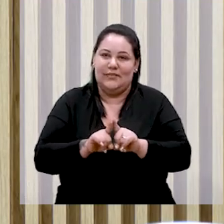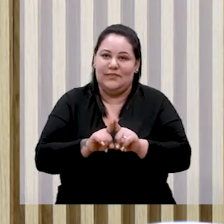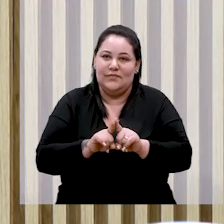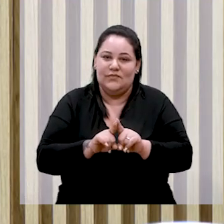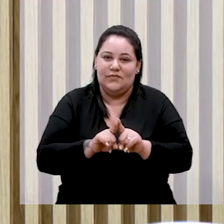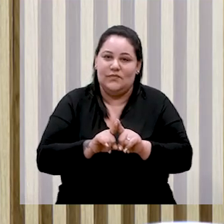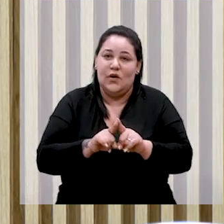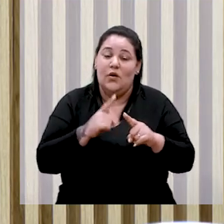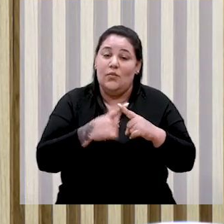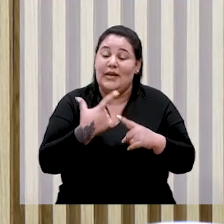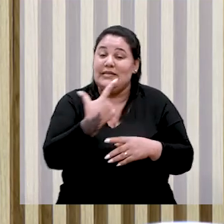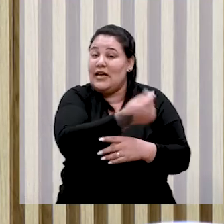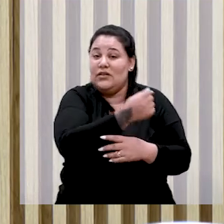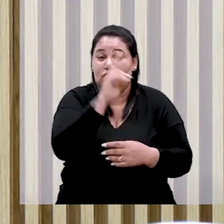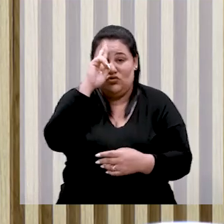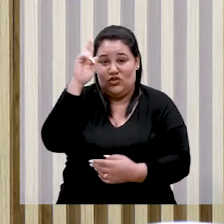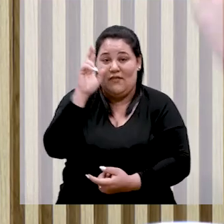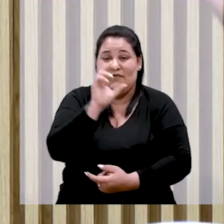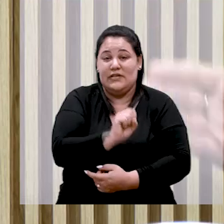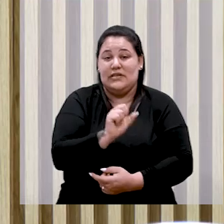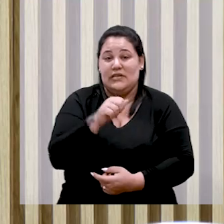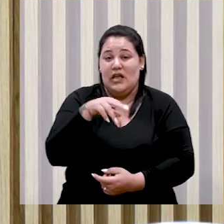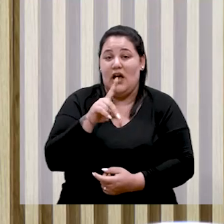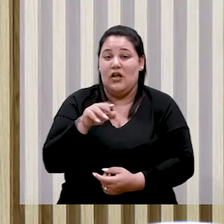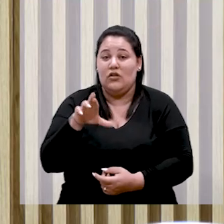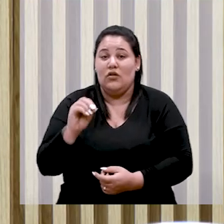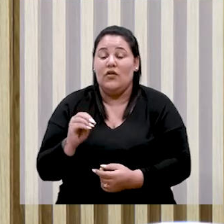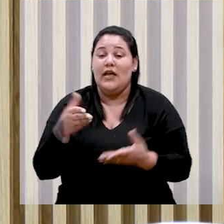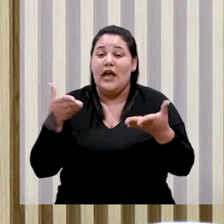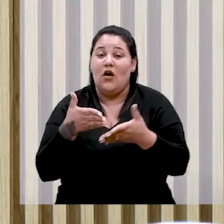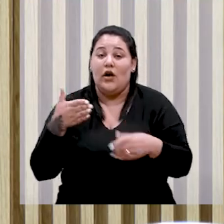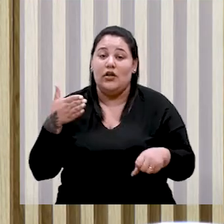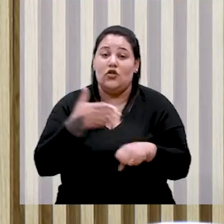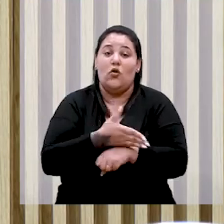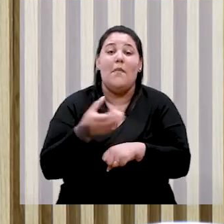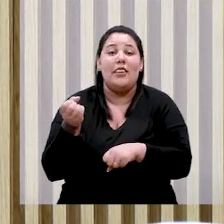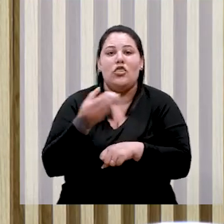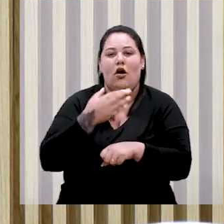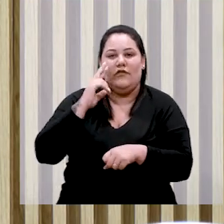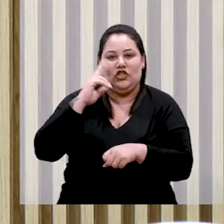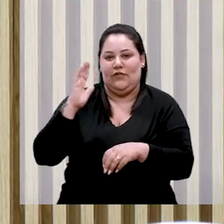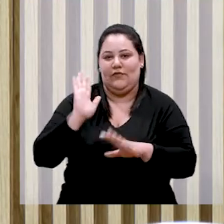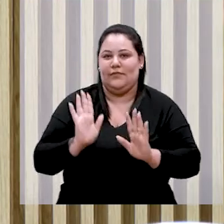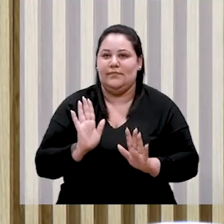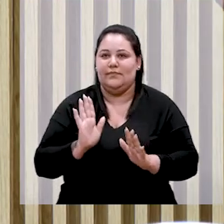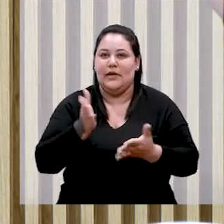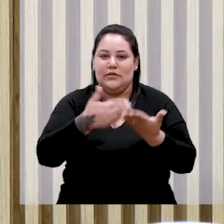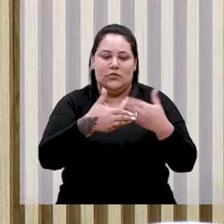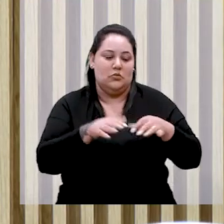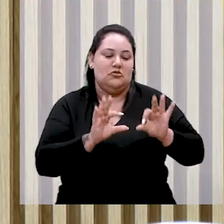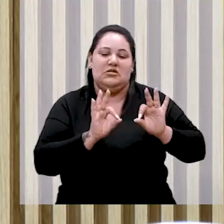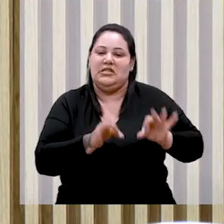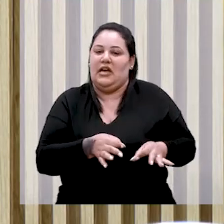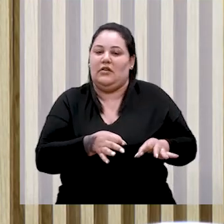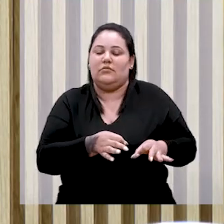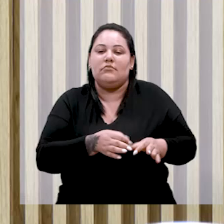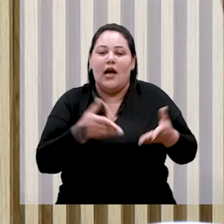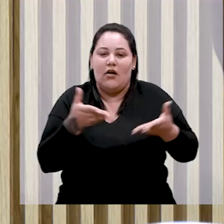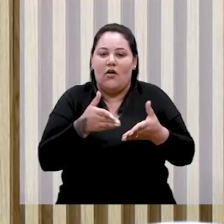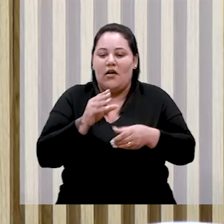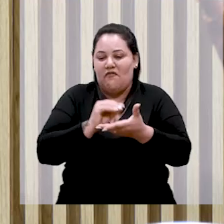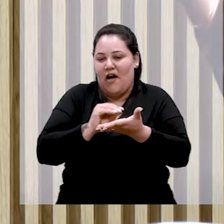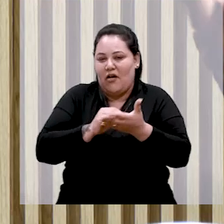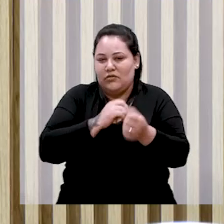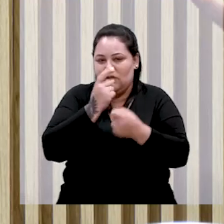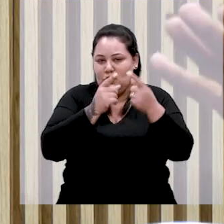reorganizarem com a saída do diretor Sandro e com a entrada de uma nova diretora. Mas está tudo certo, assim, ele está passando pelos